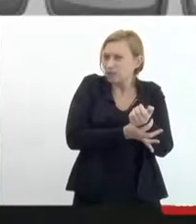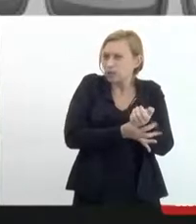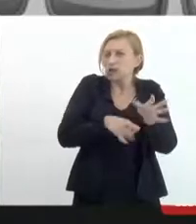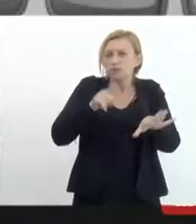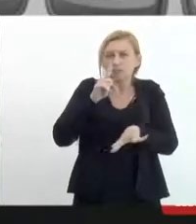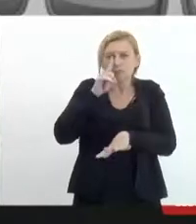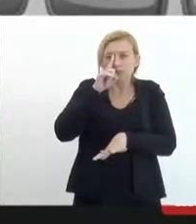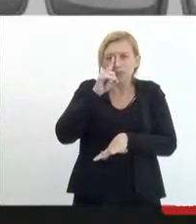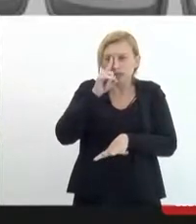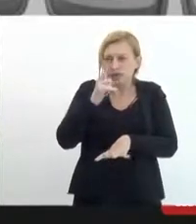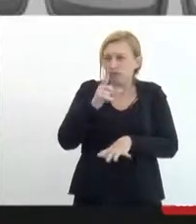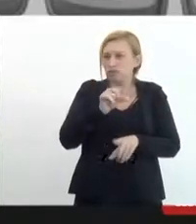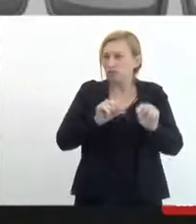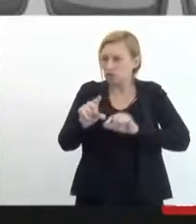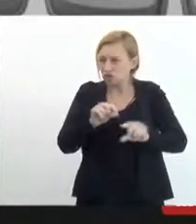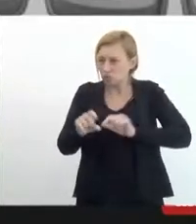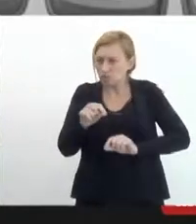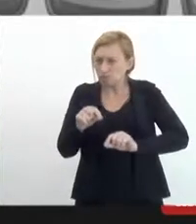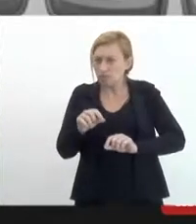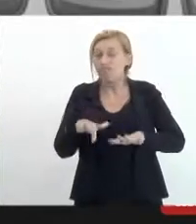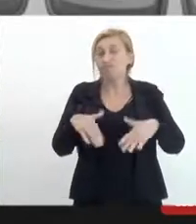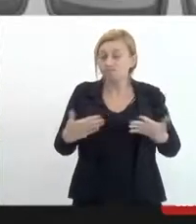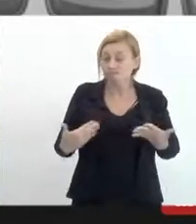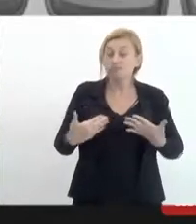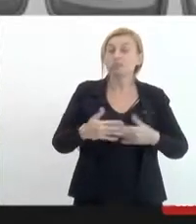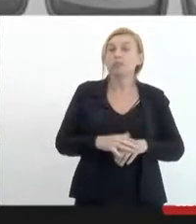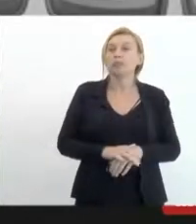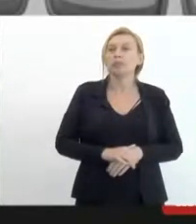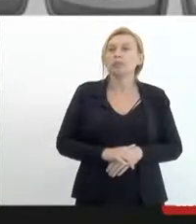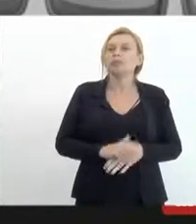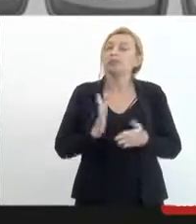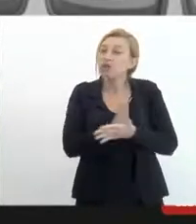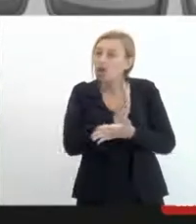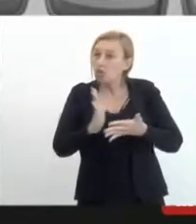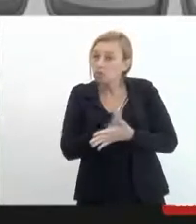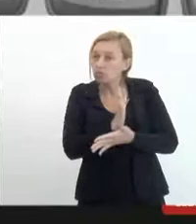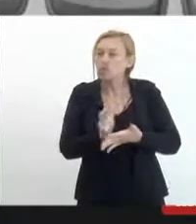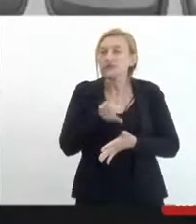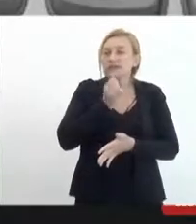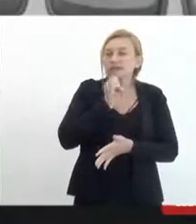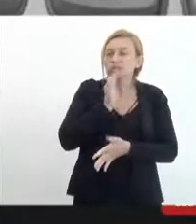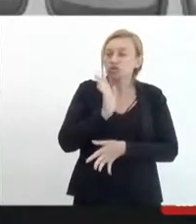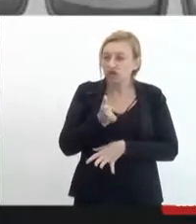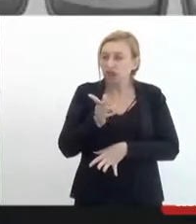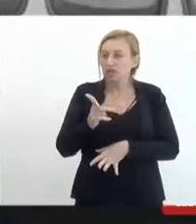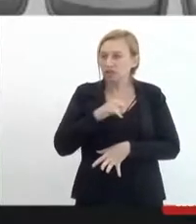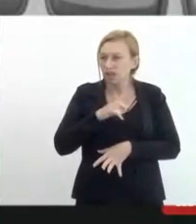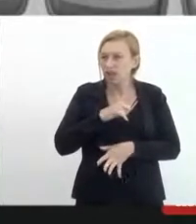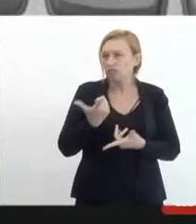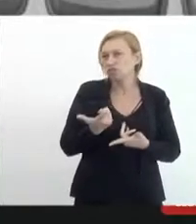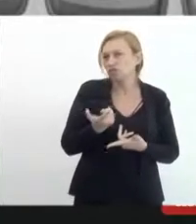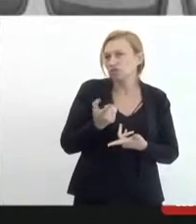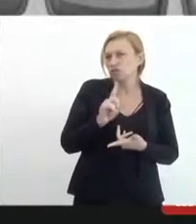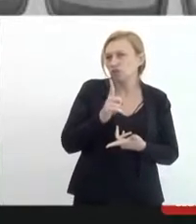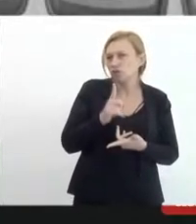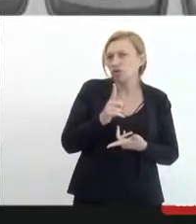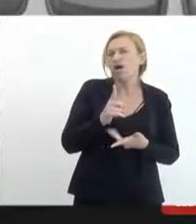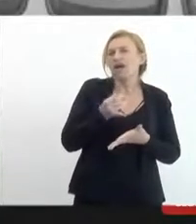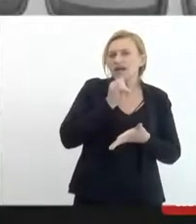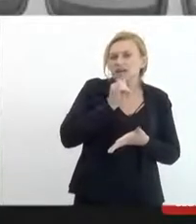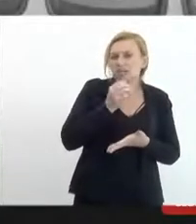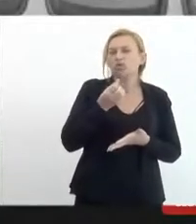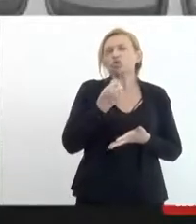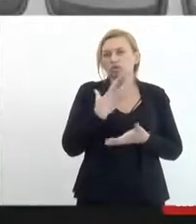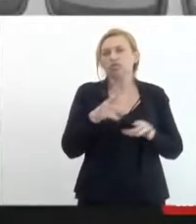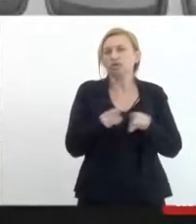à tomada de decisão, não é? Então, alguns exemplos nós temos, não são exemplos positivos, também